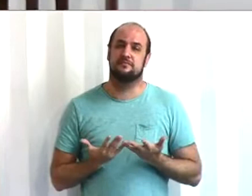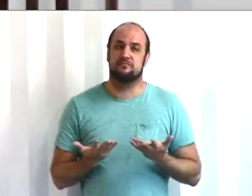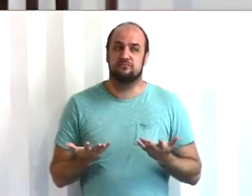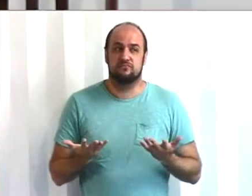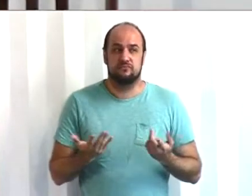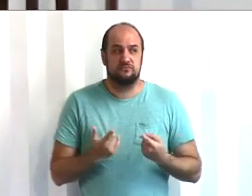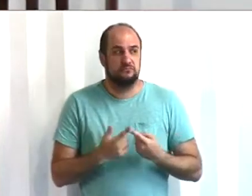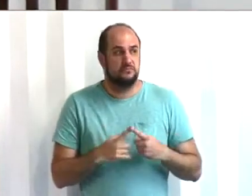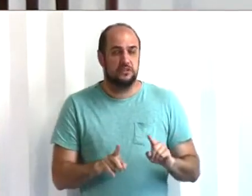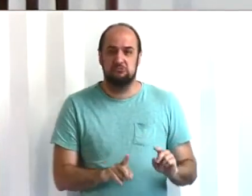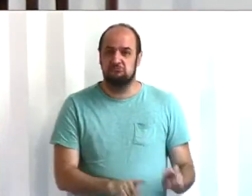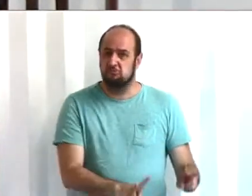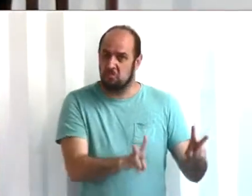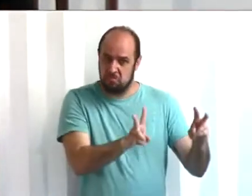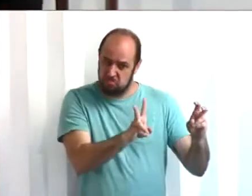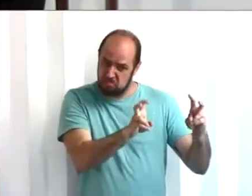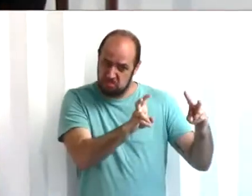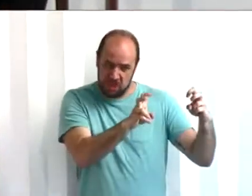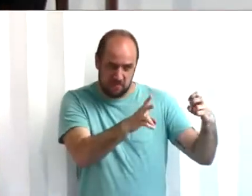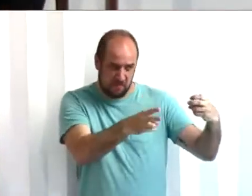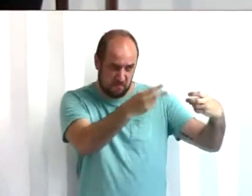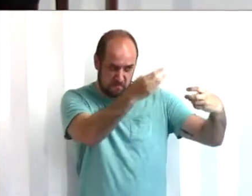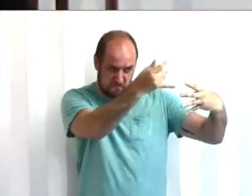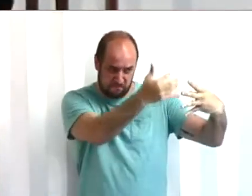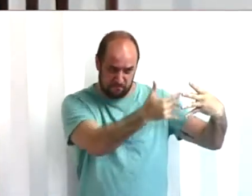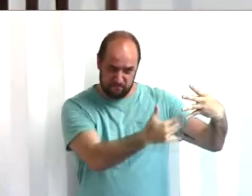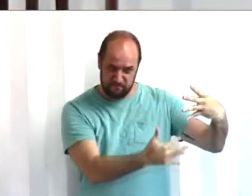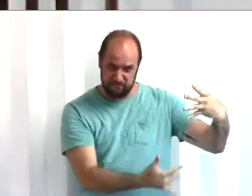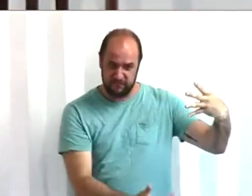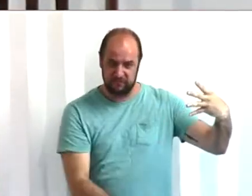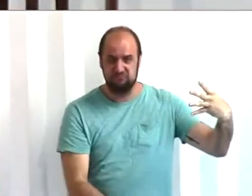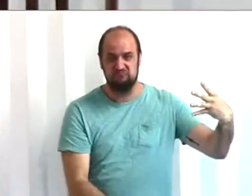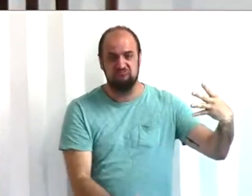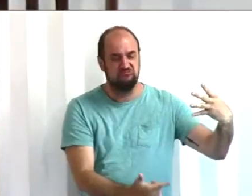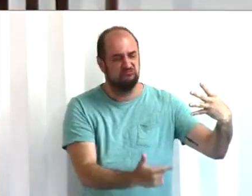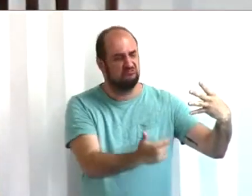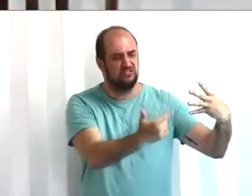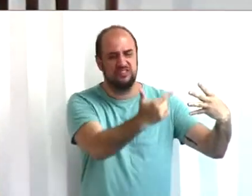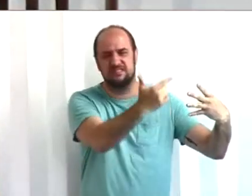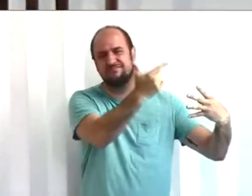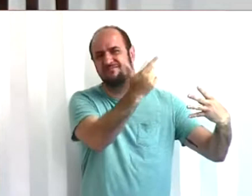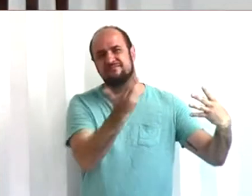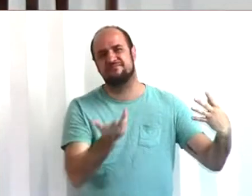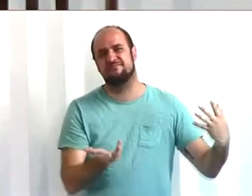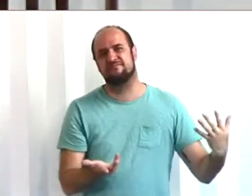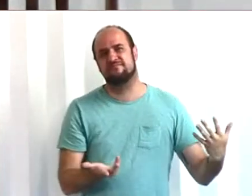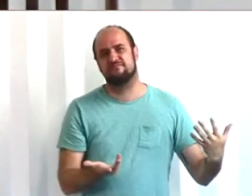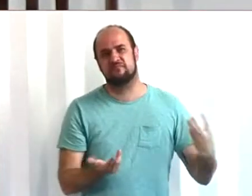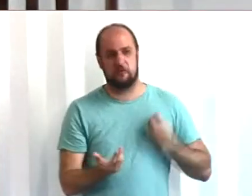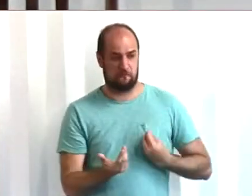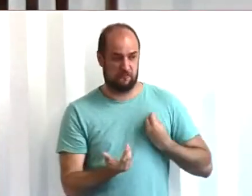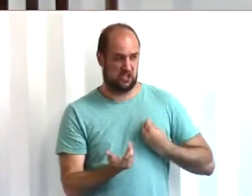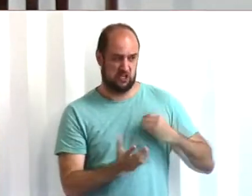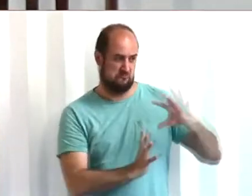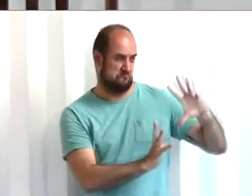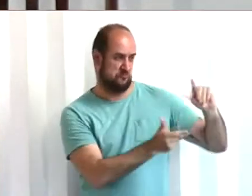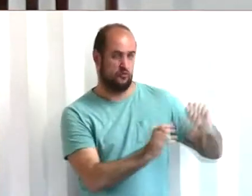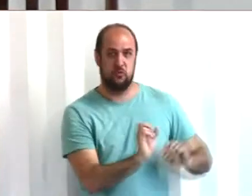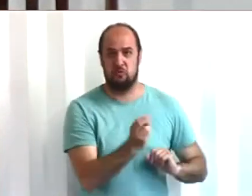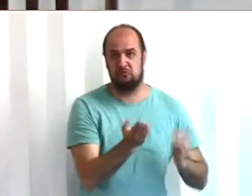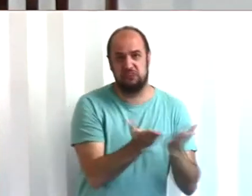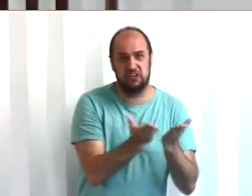Mas eles não são os assuntos utilizados nem no meio secular, nem no meio